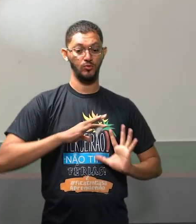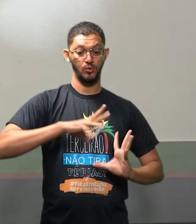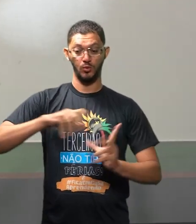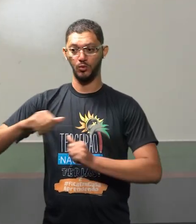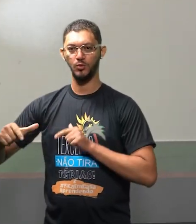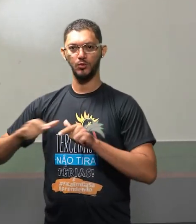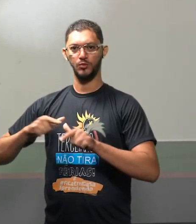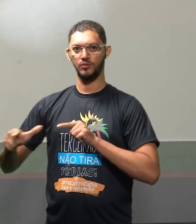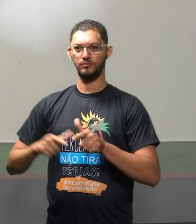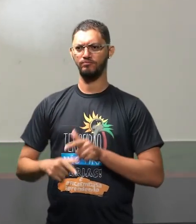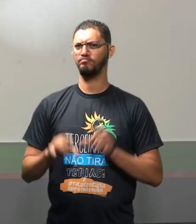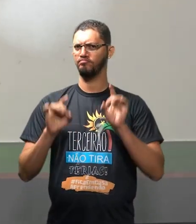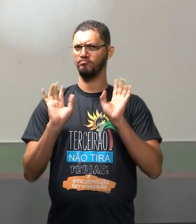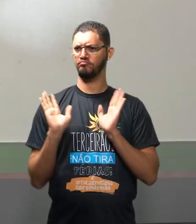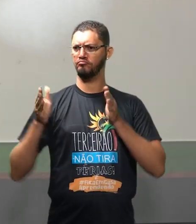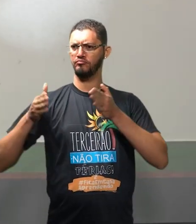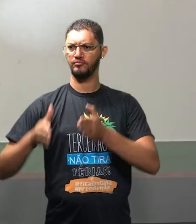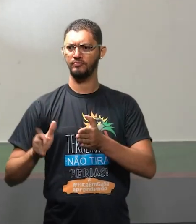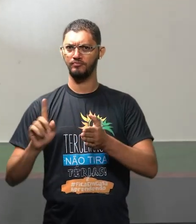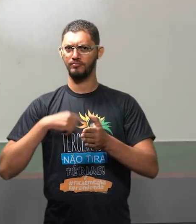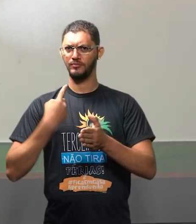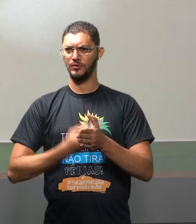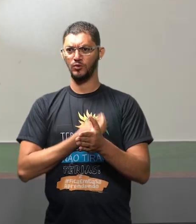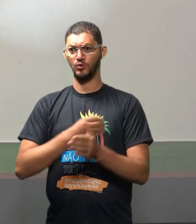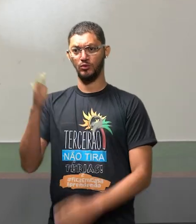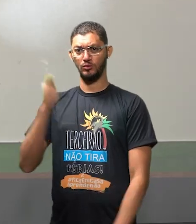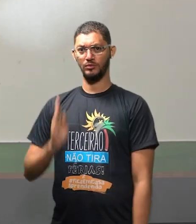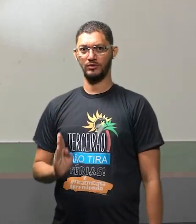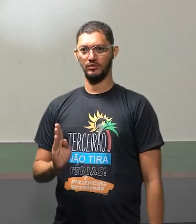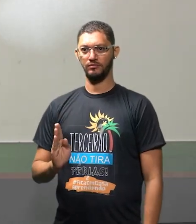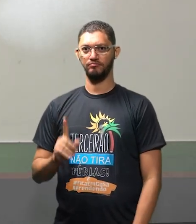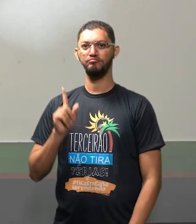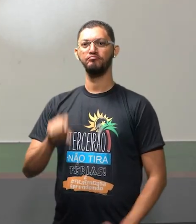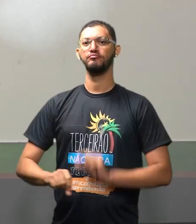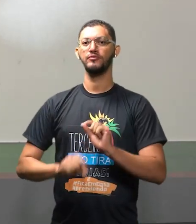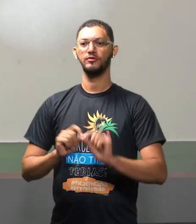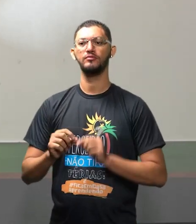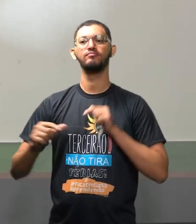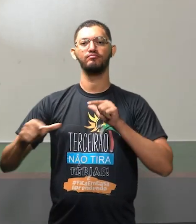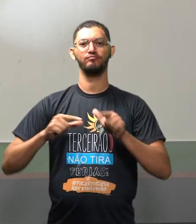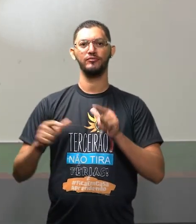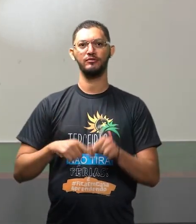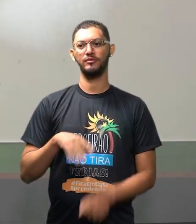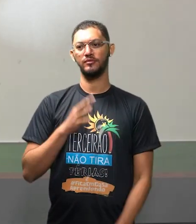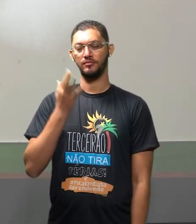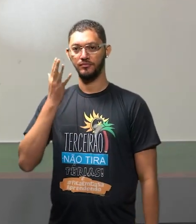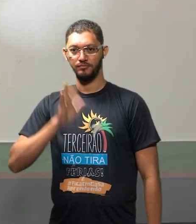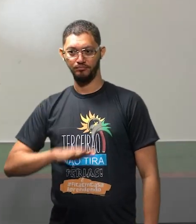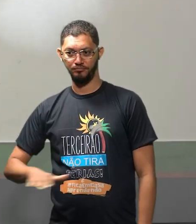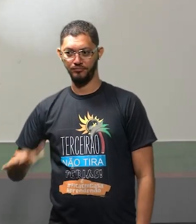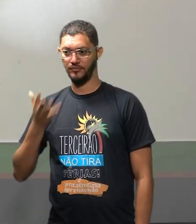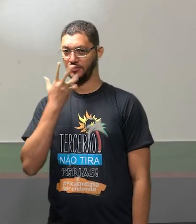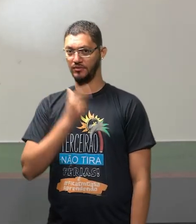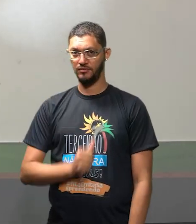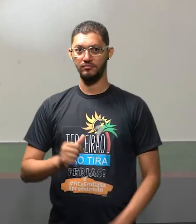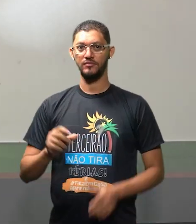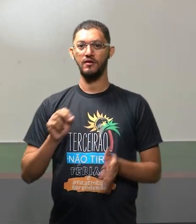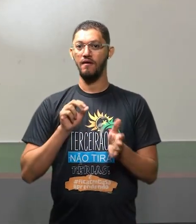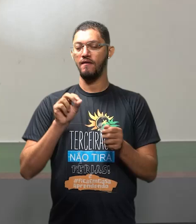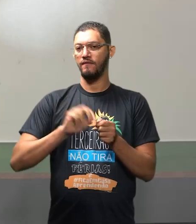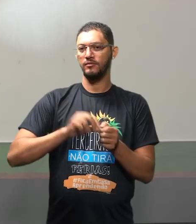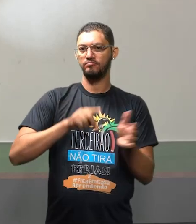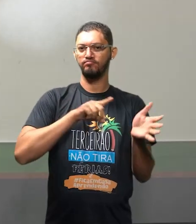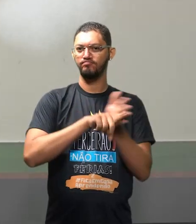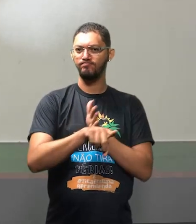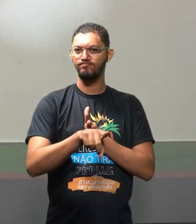trabalho, em específico na nossa realidade brasileira, que é o trabalho infantil, ok? E no final, faremos uma questão que